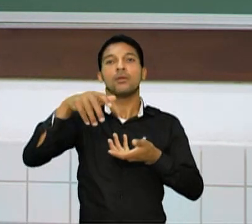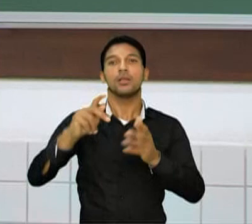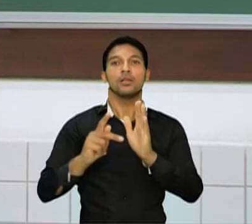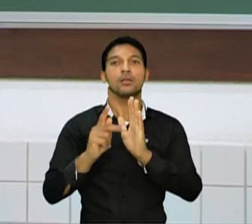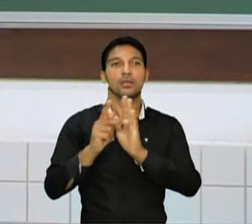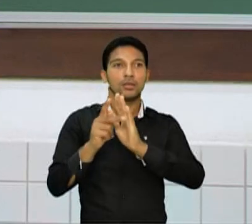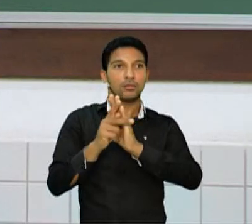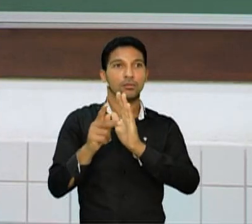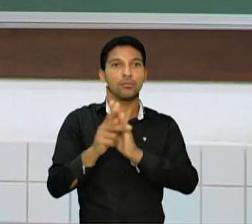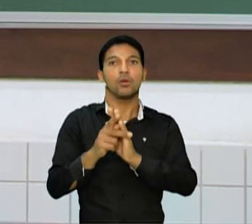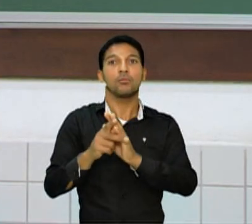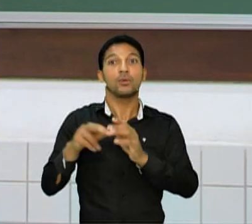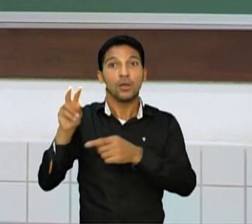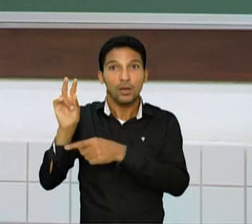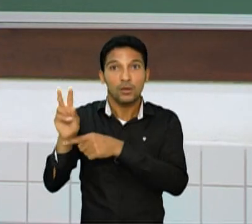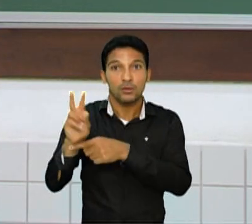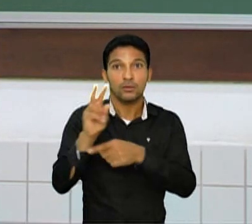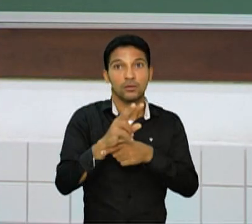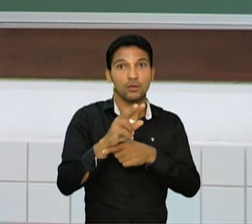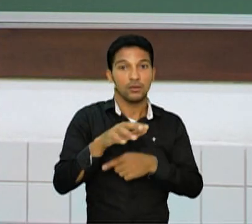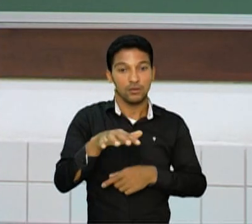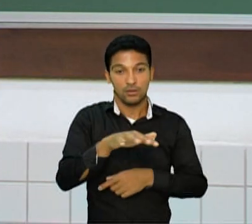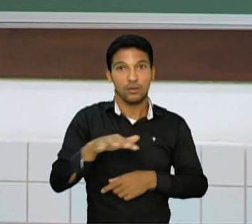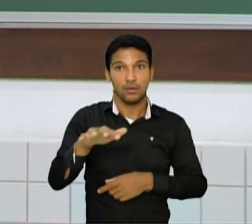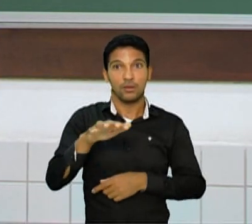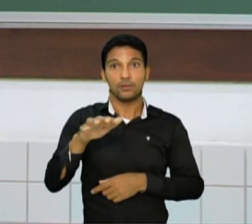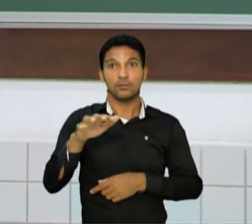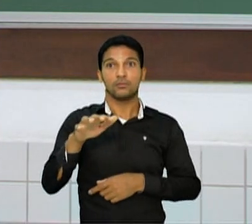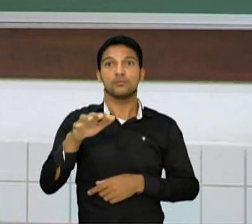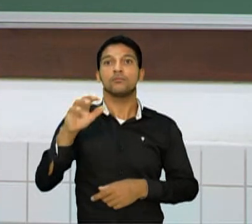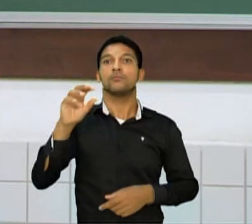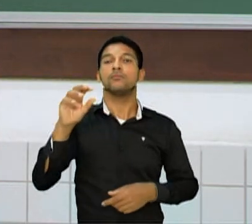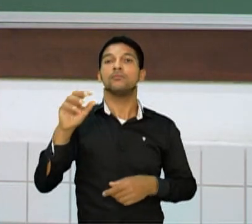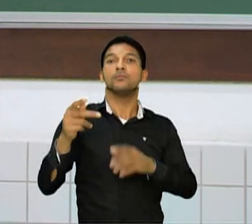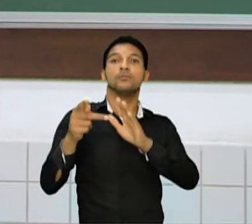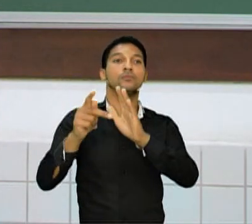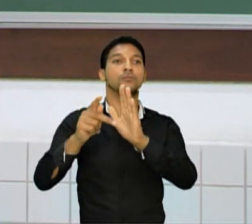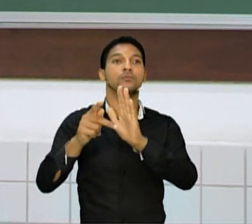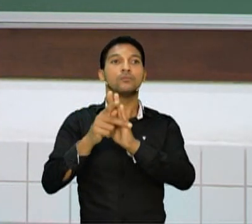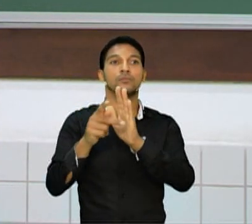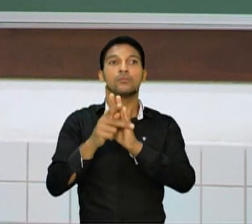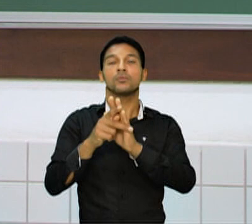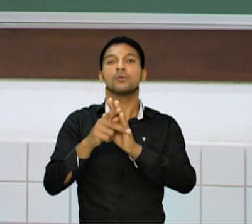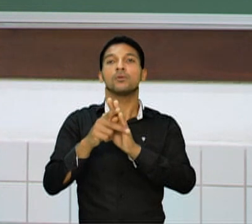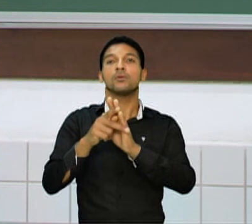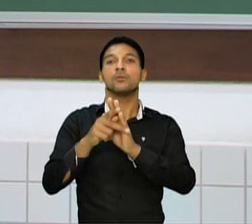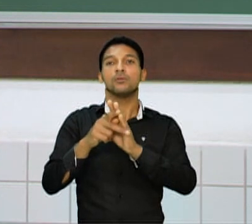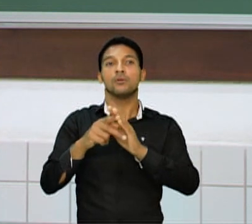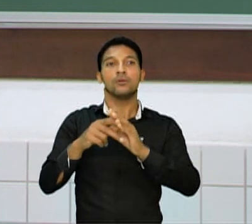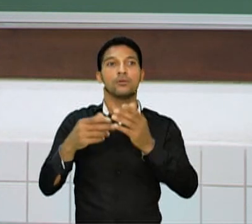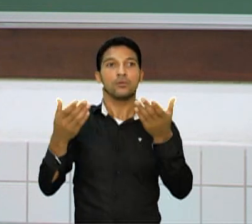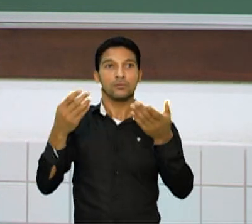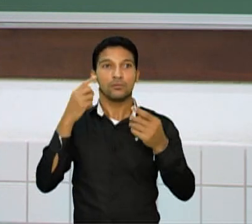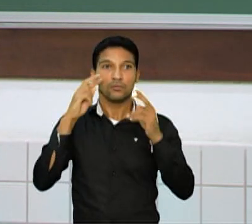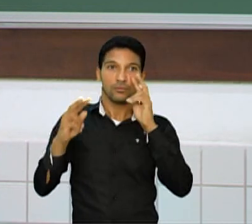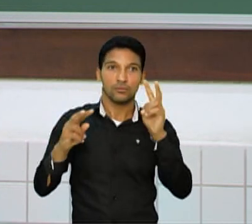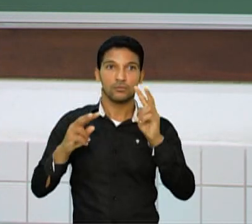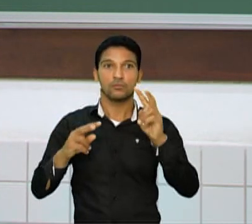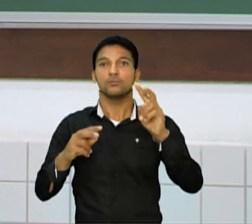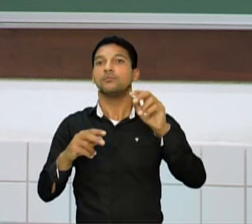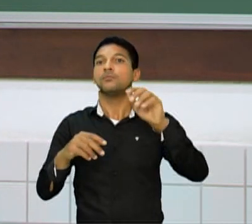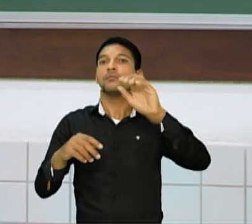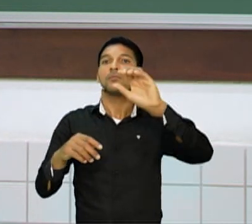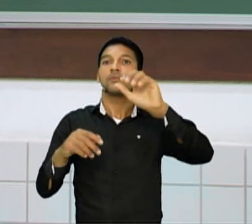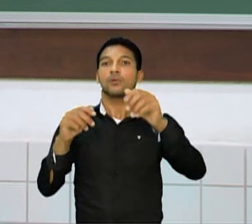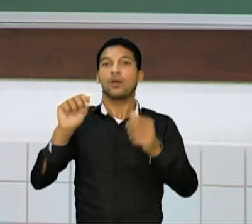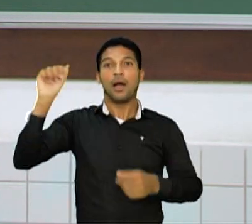práticas ambientais vigentes na atual. A Associação Brasileira de ONGs é, então, uma associação que regulamenta,